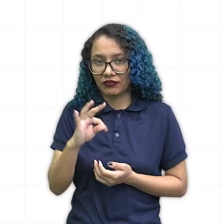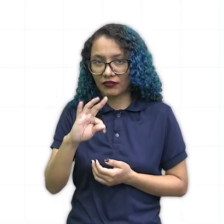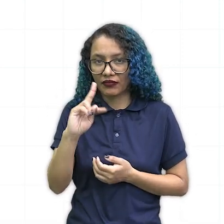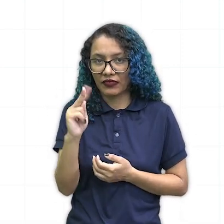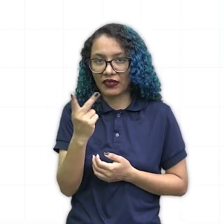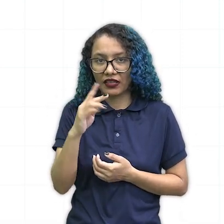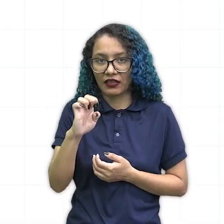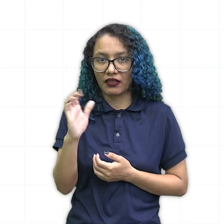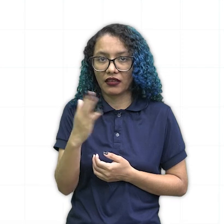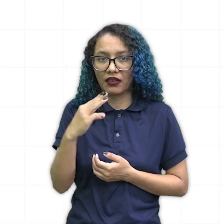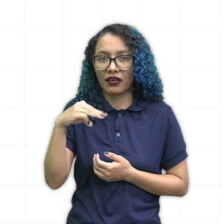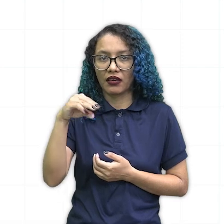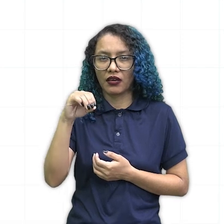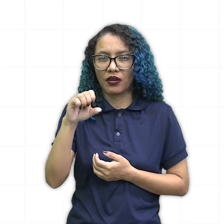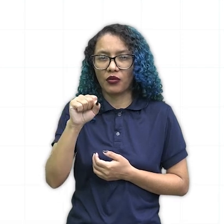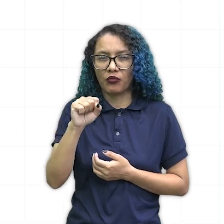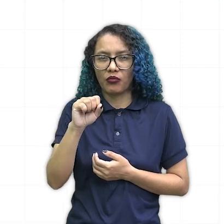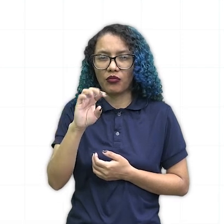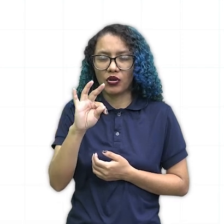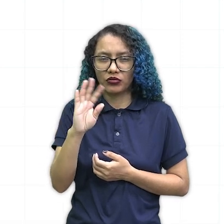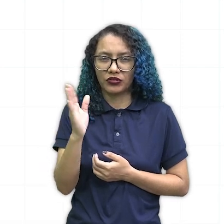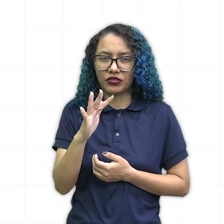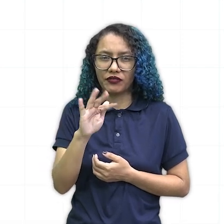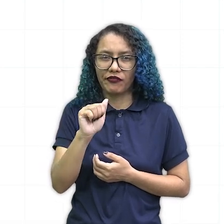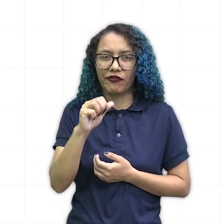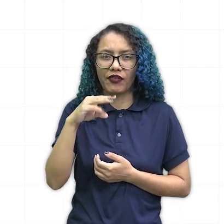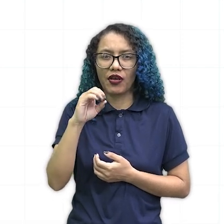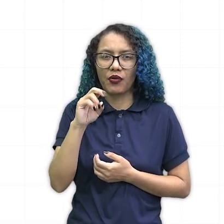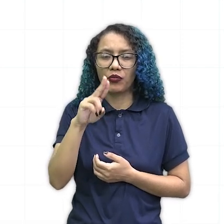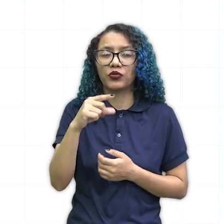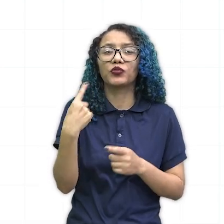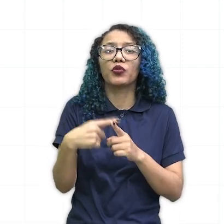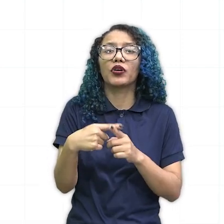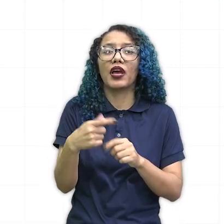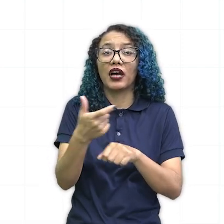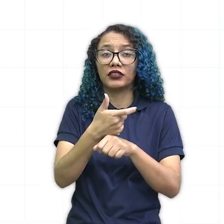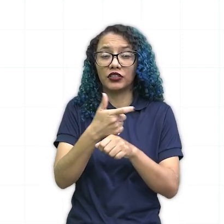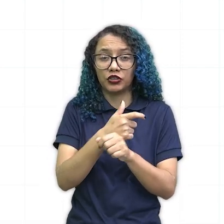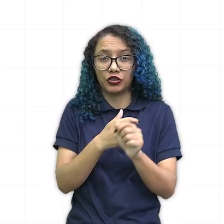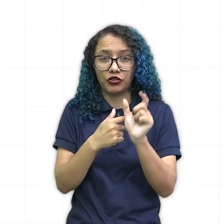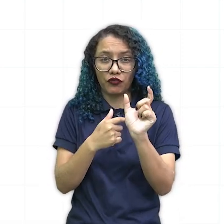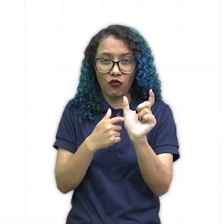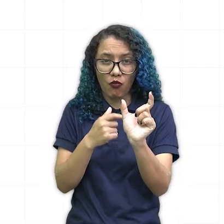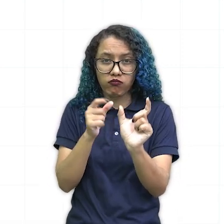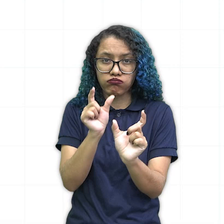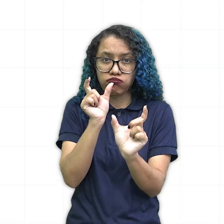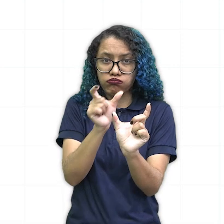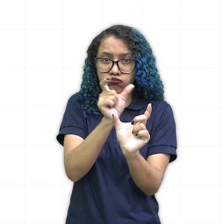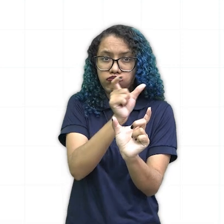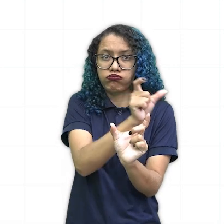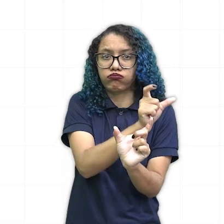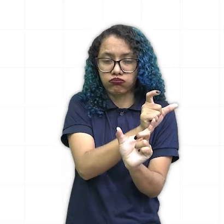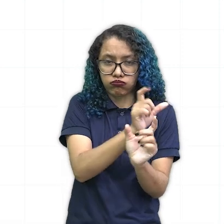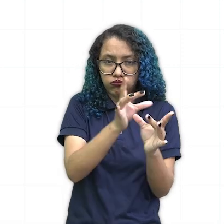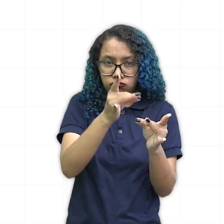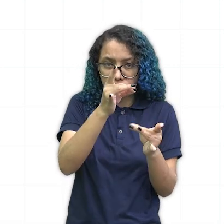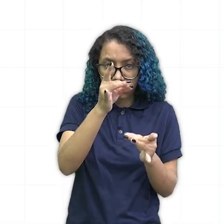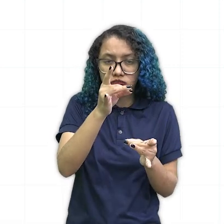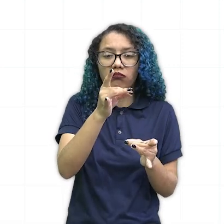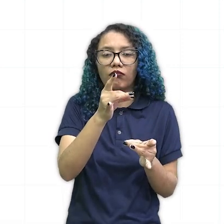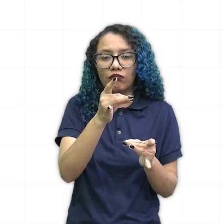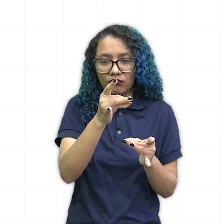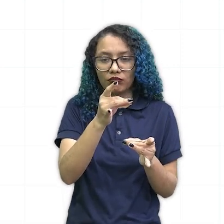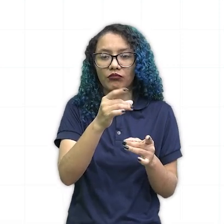famous, porque é um adjetivo mais extenso. E para isso eu utilizo o the most. Ele não